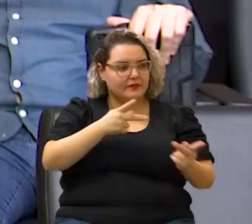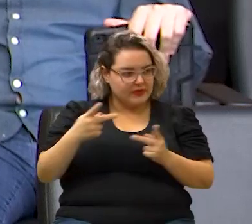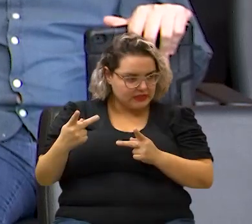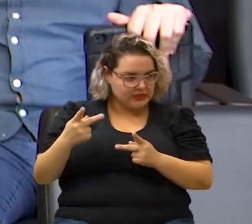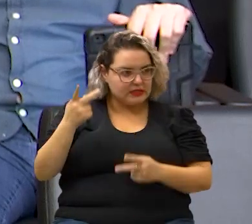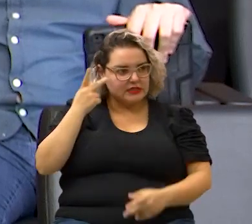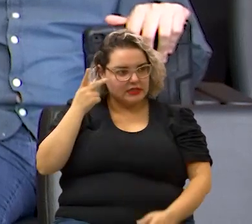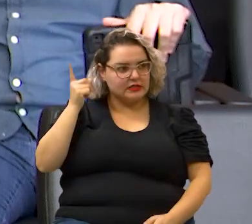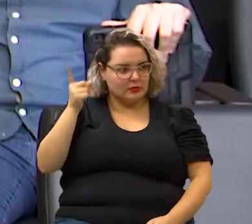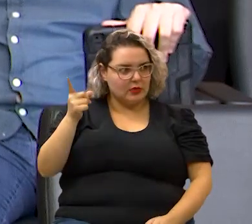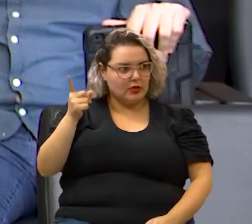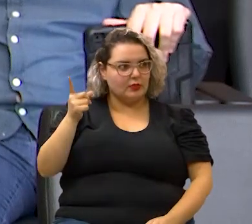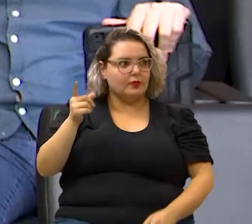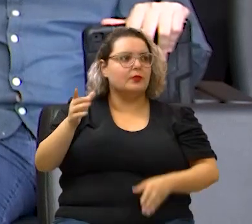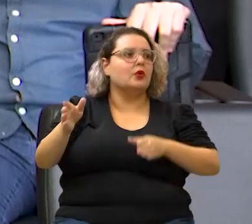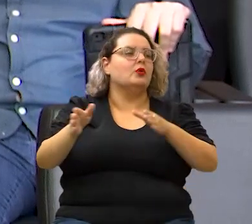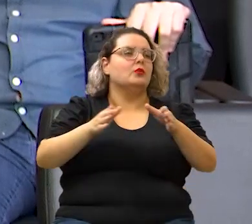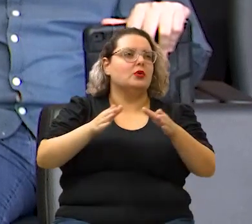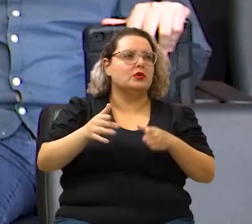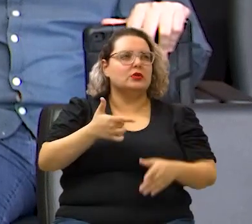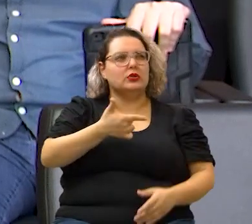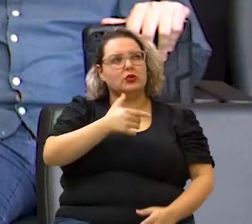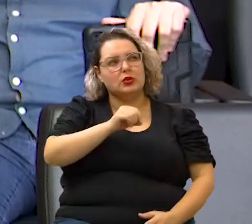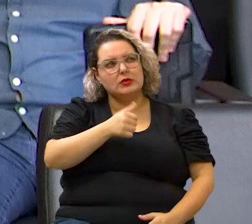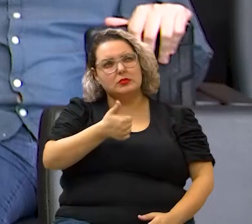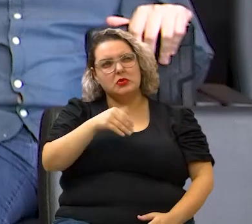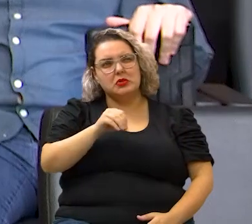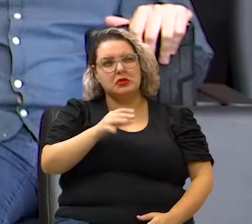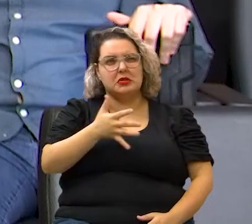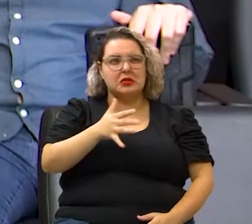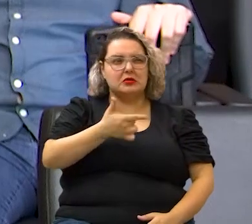São Paulo, né? Eu fiz uma na época